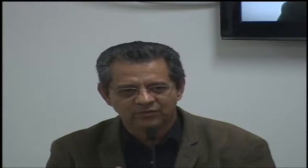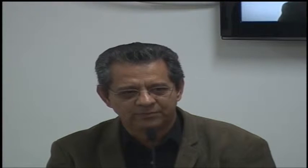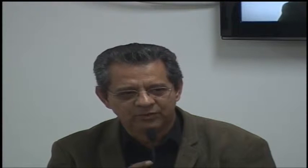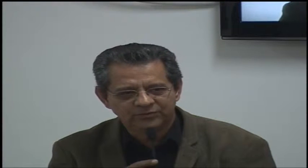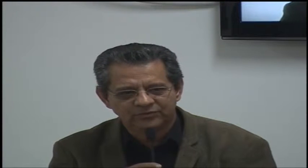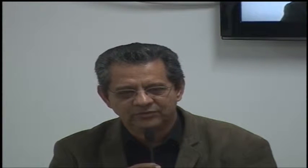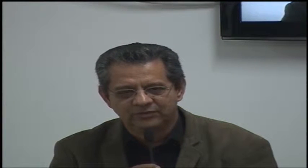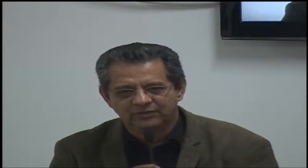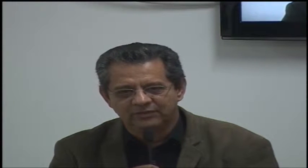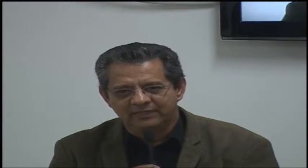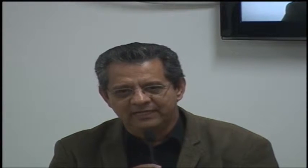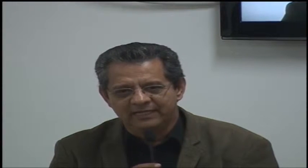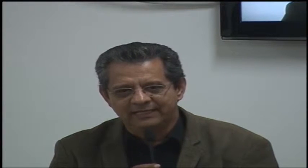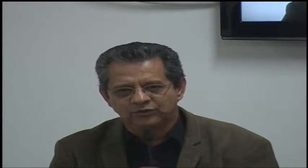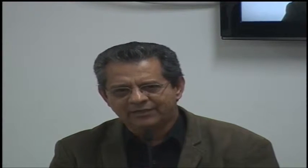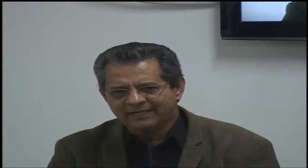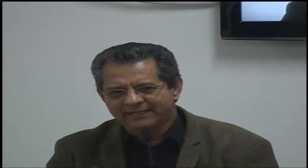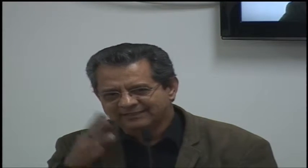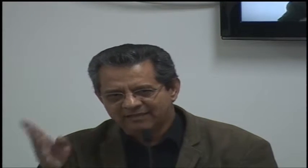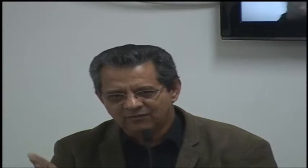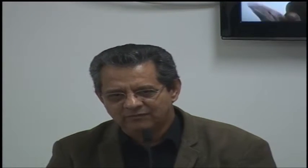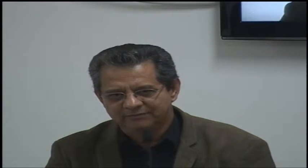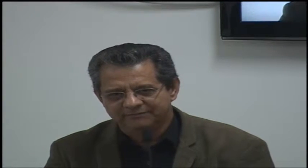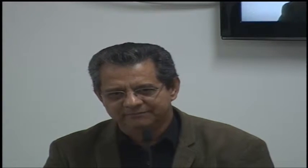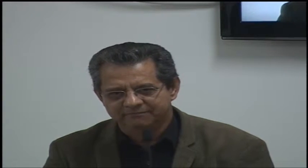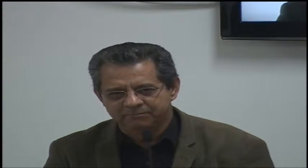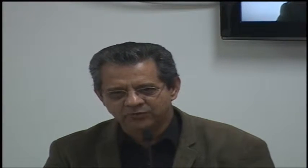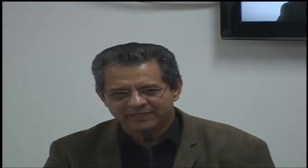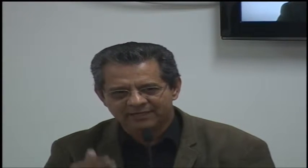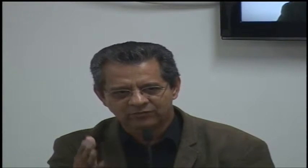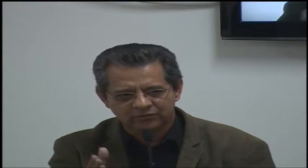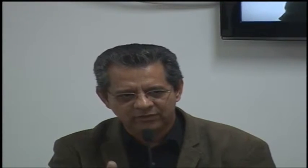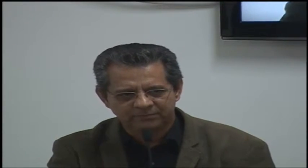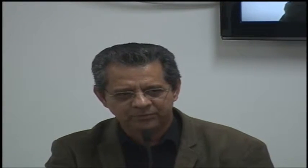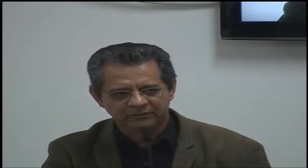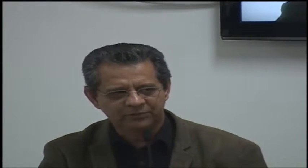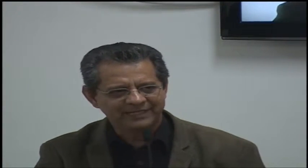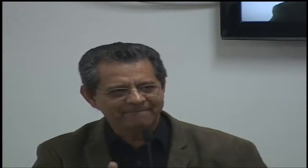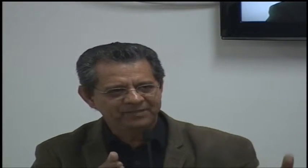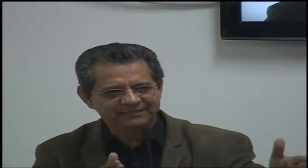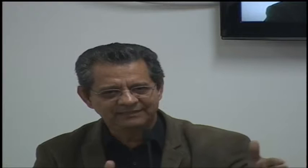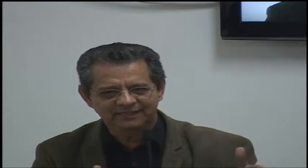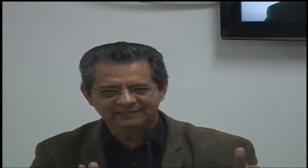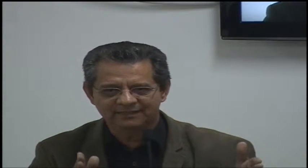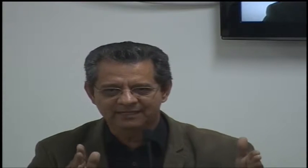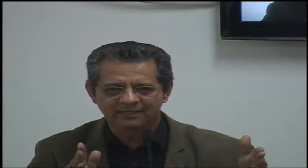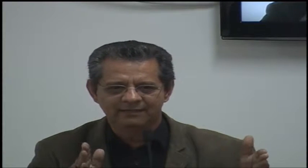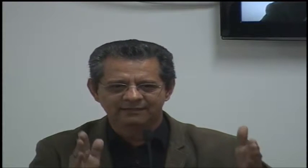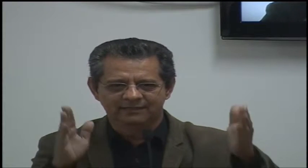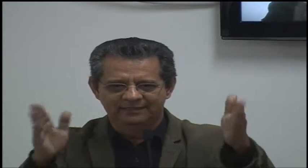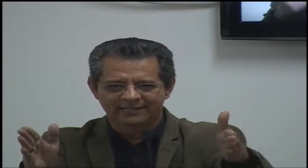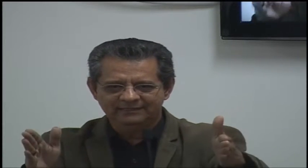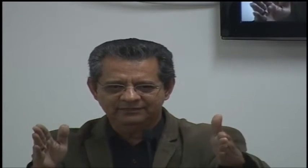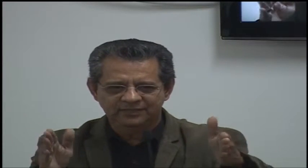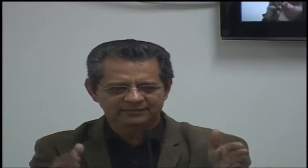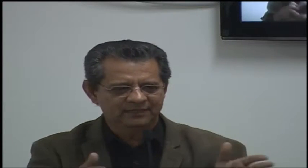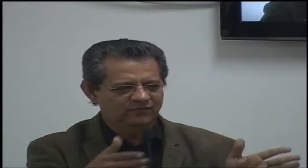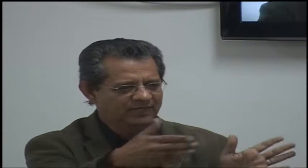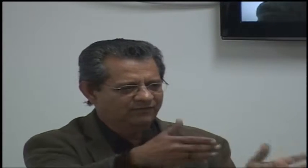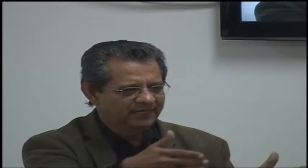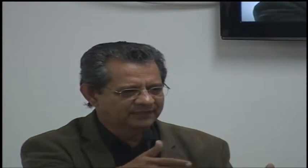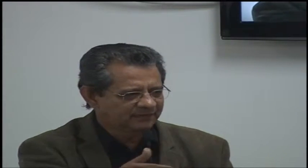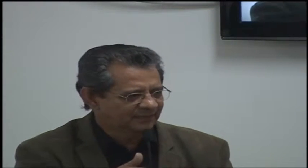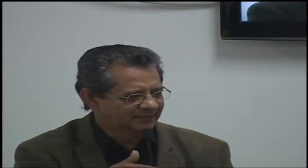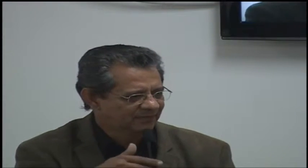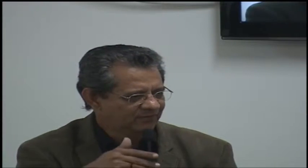caso do aeroporto, toda a questão, por que construir um aeroporto, por que a pista tinha que ser nessa direção e